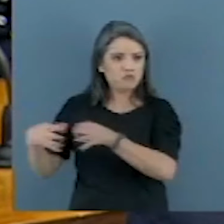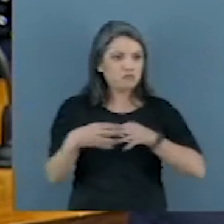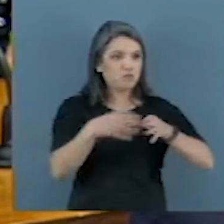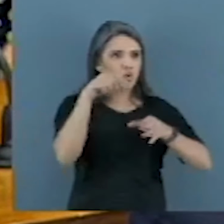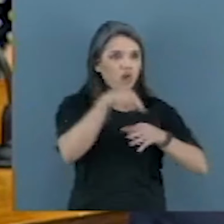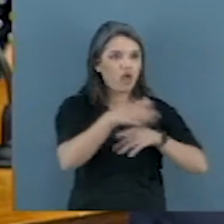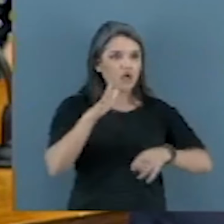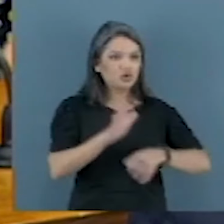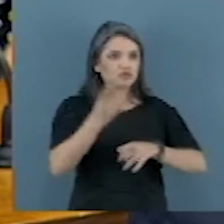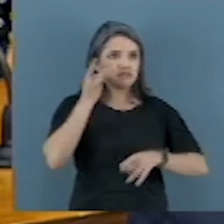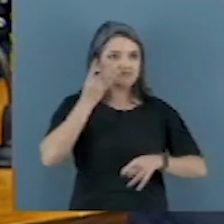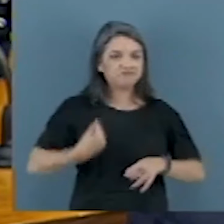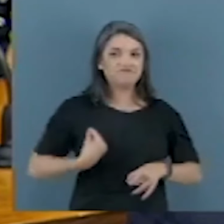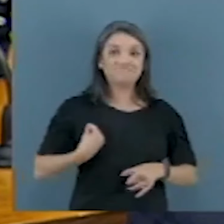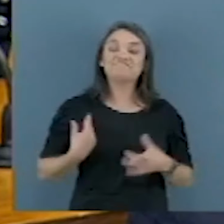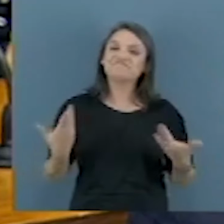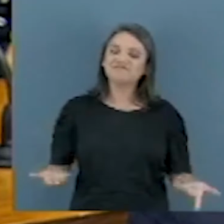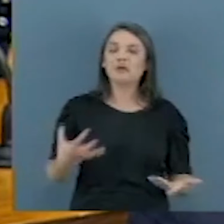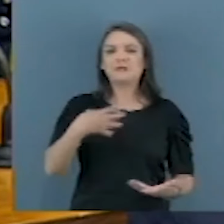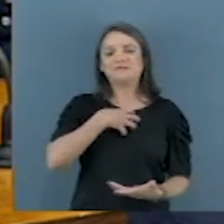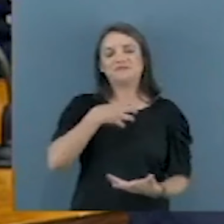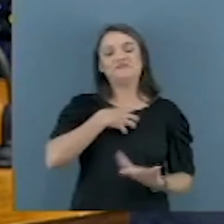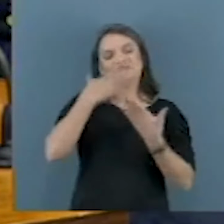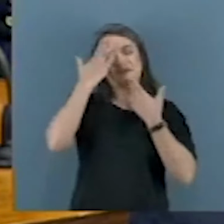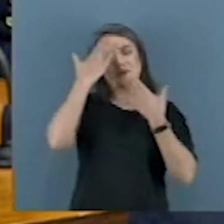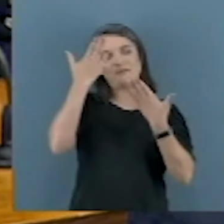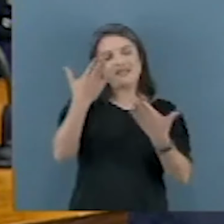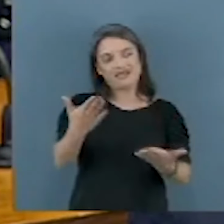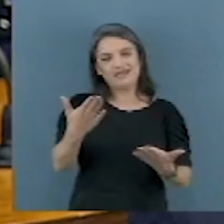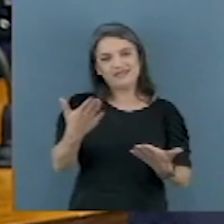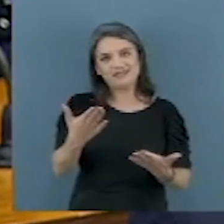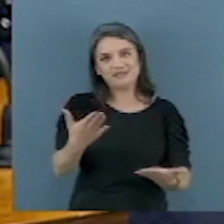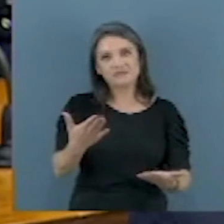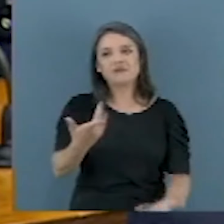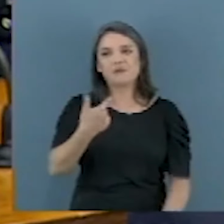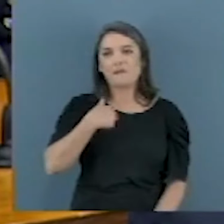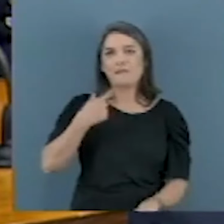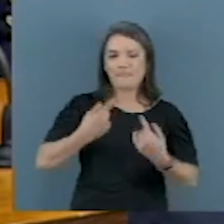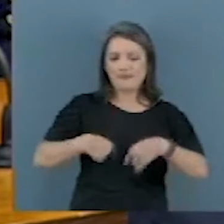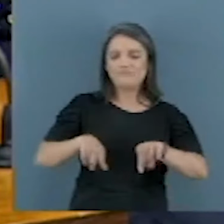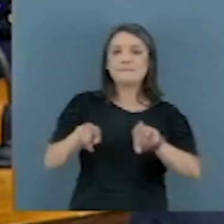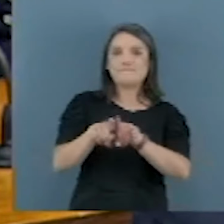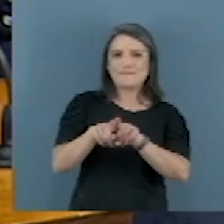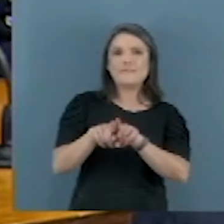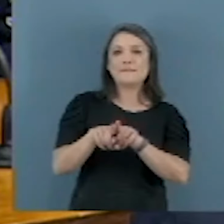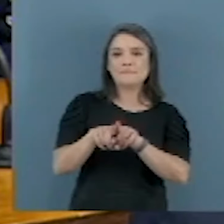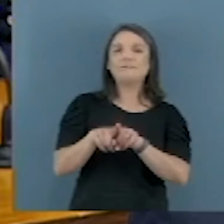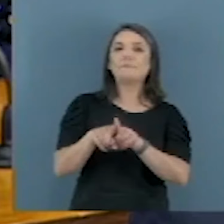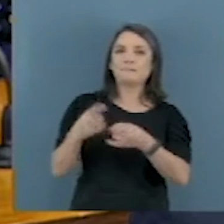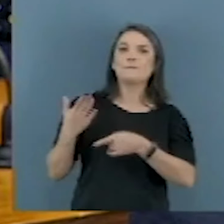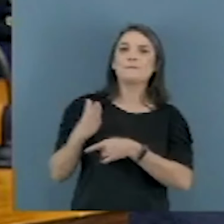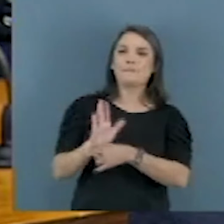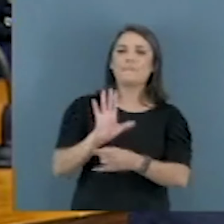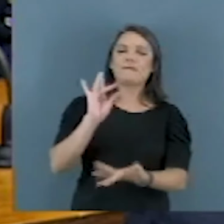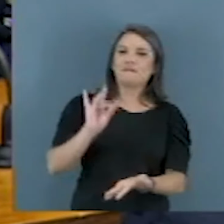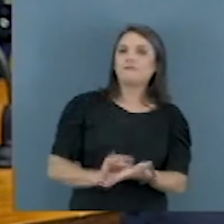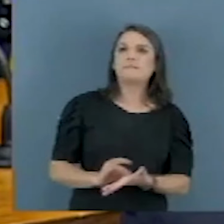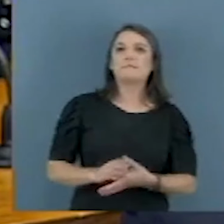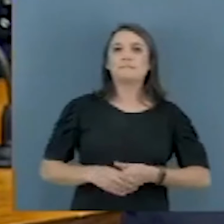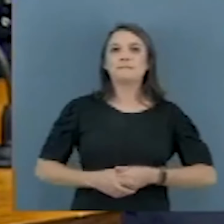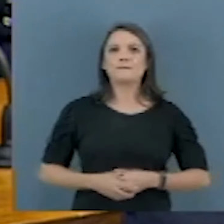muito grato. O sentimento é de gratidão. E pode ter certeza que aqui você tem um parceiro, uma bancada parceira sua, não só sua,